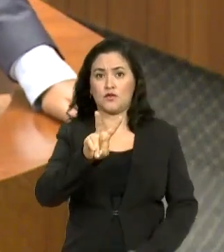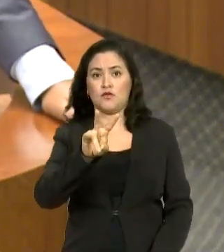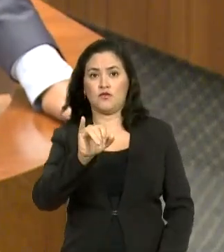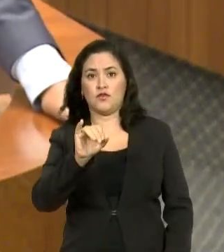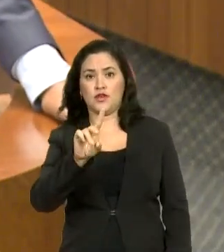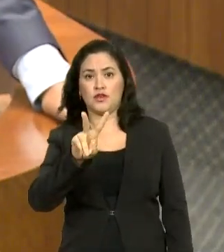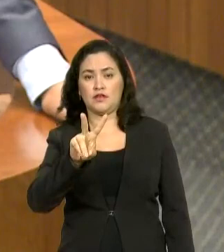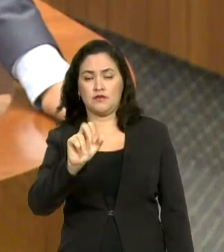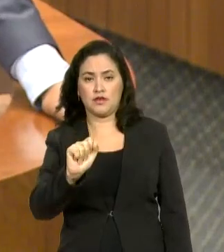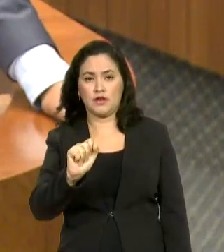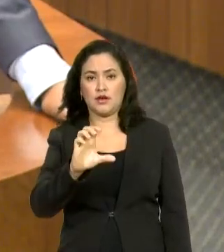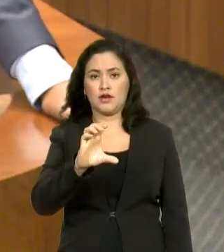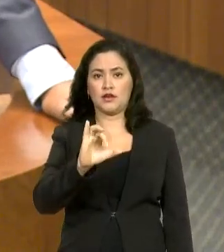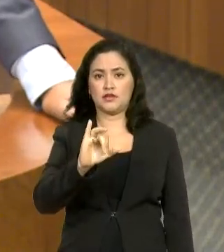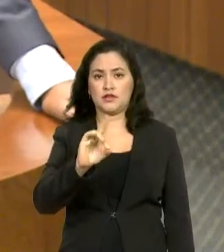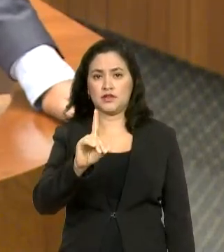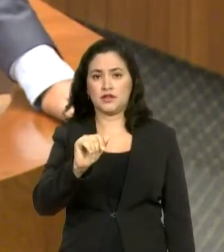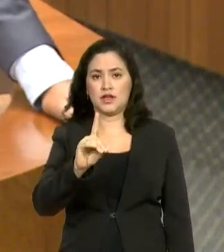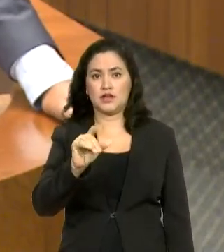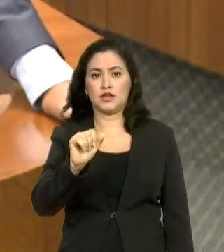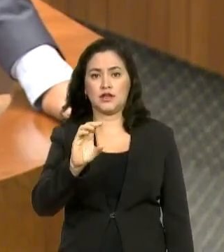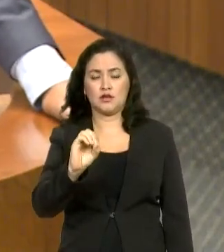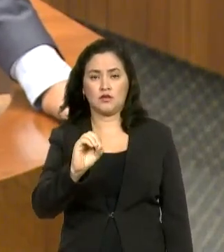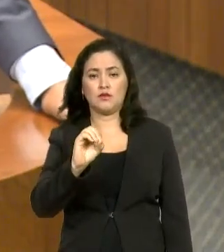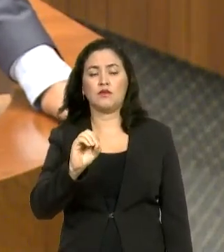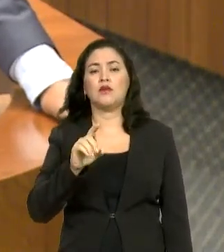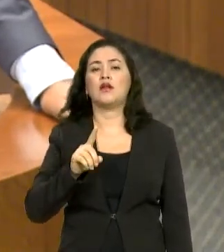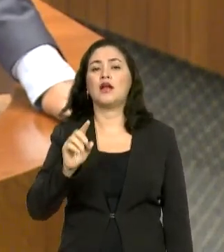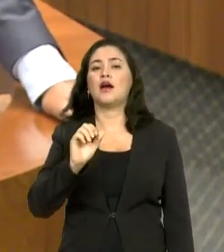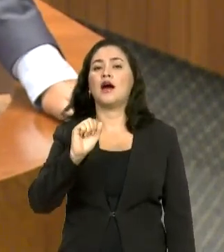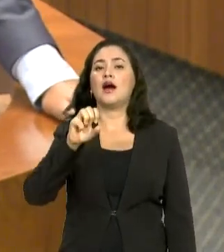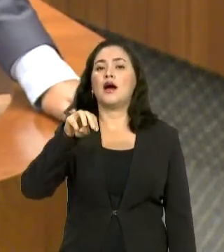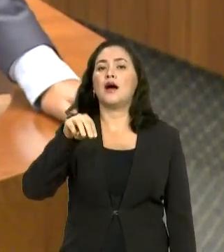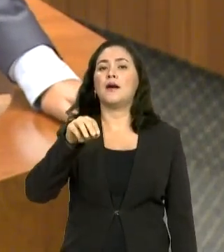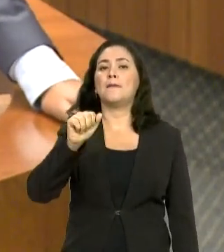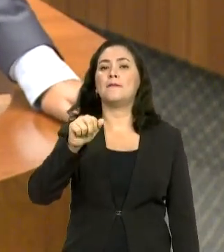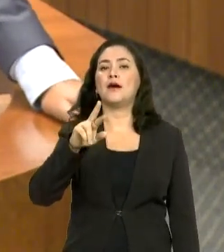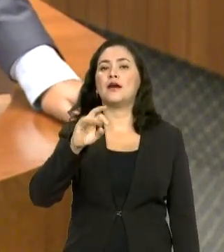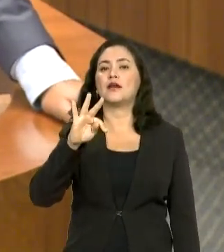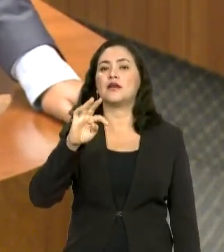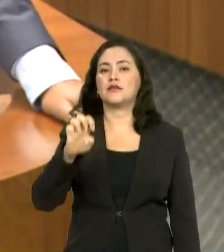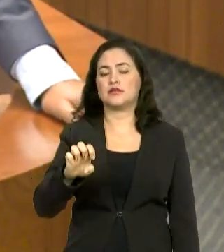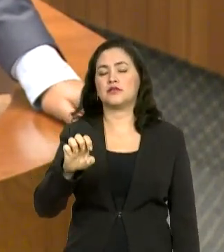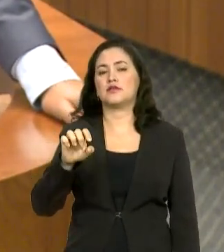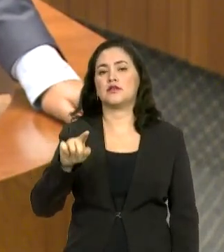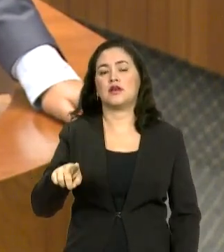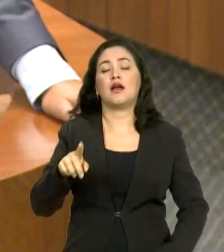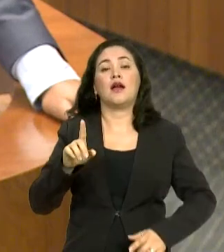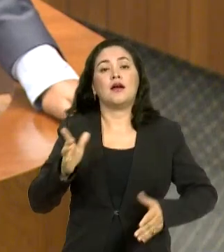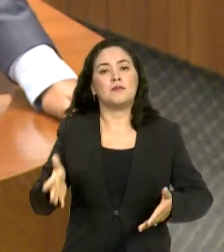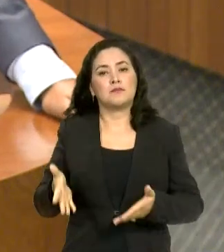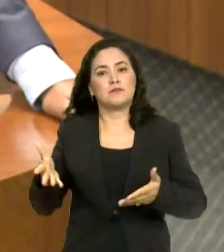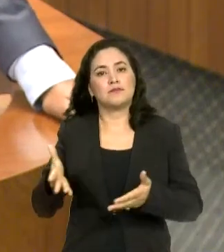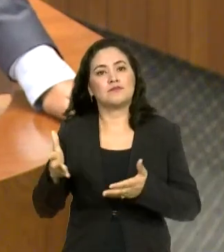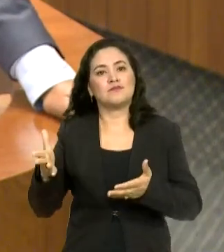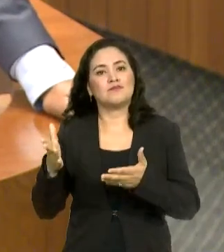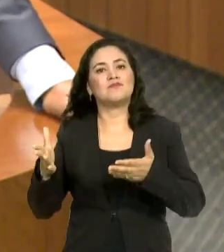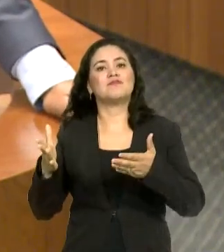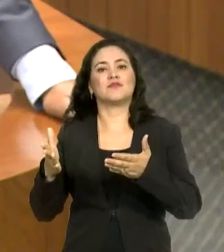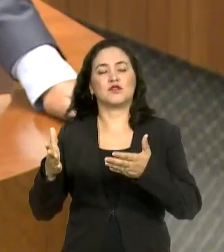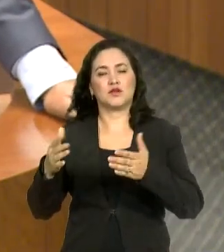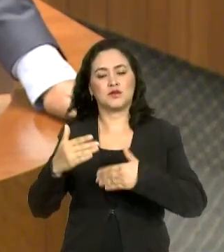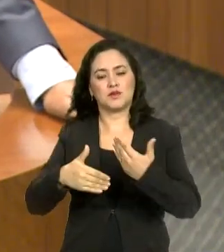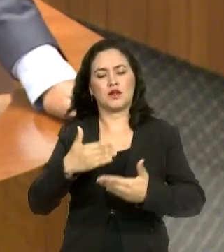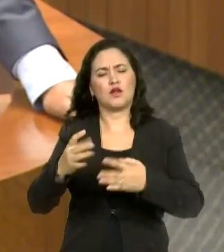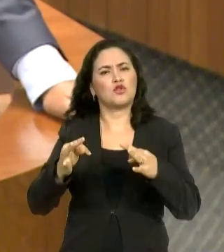reforçar ações em todas as áreas, na agricultura familiar. É um orgulho muito